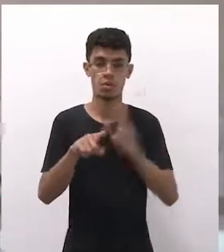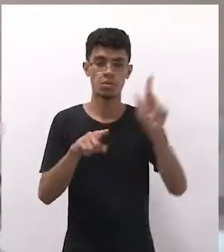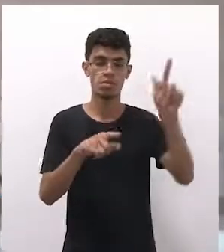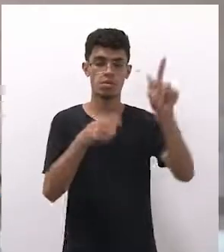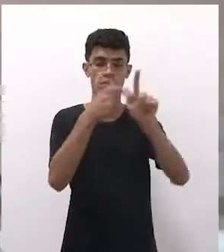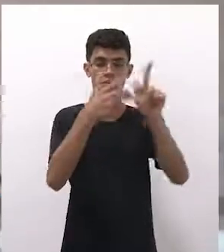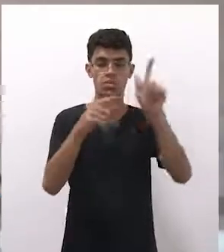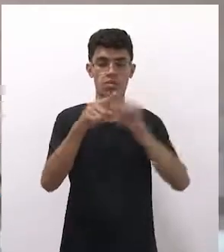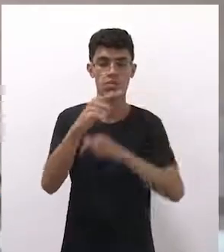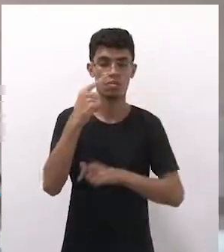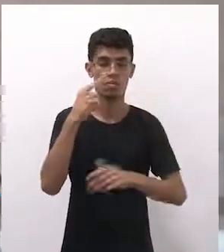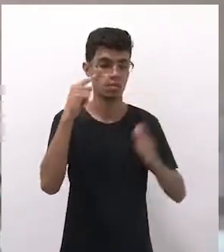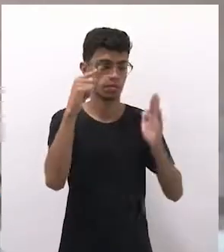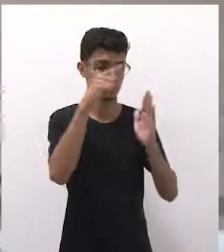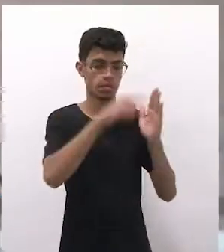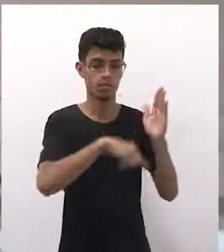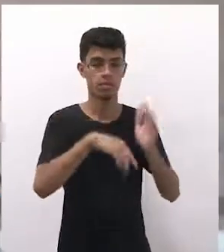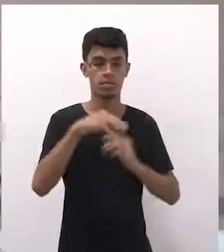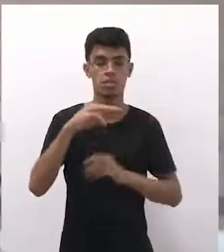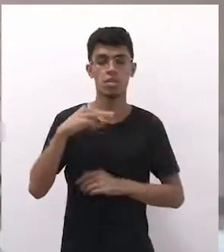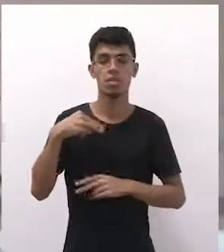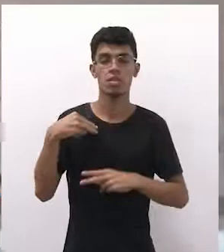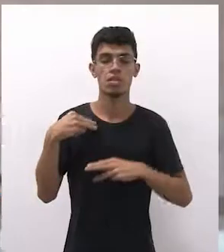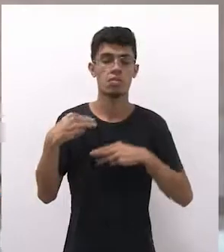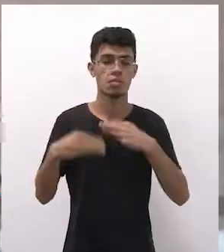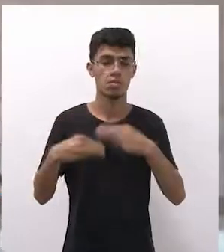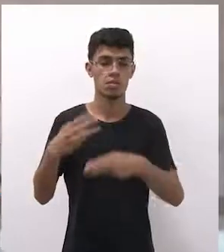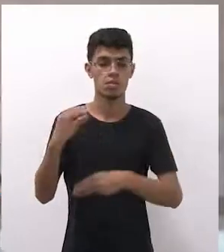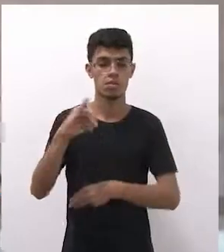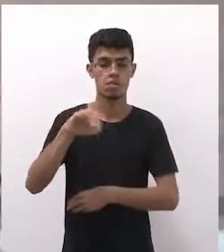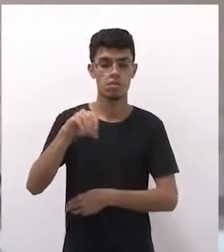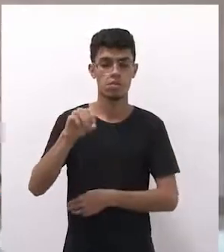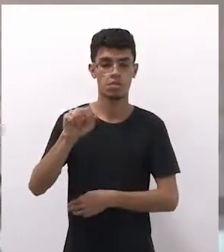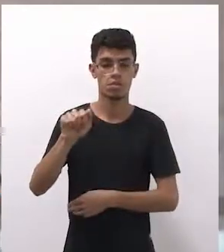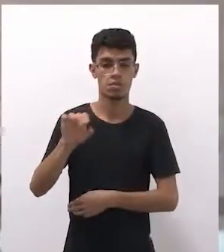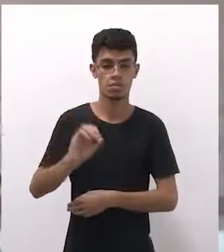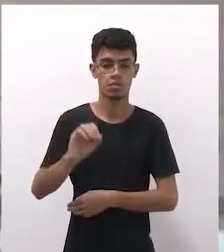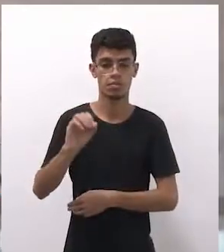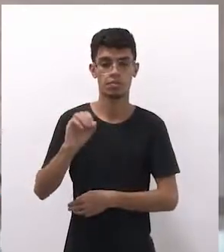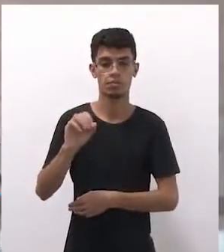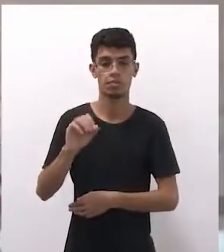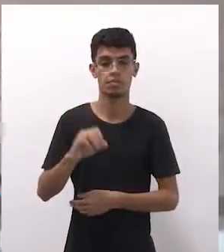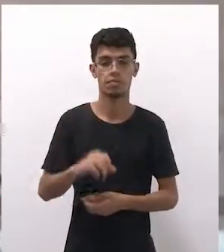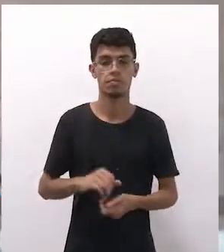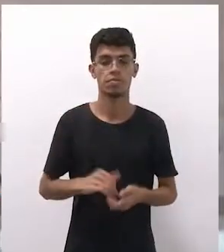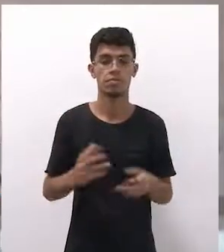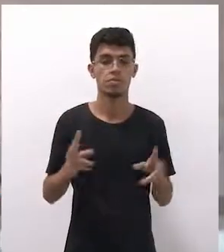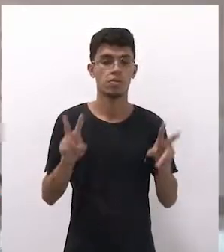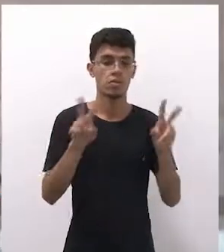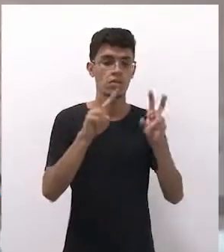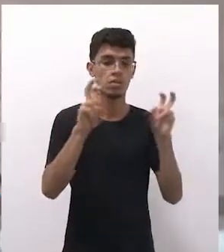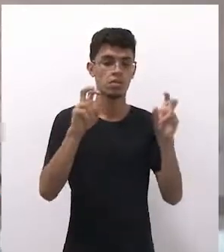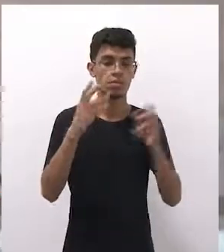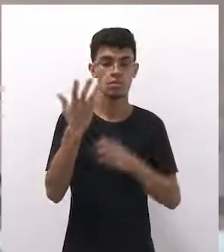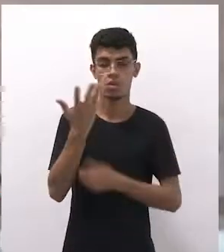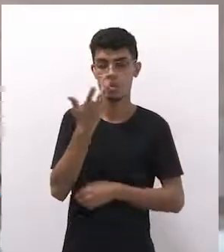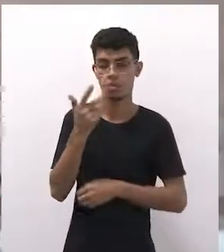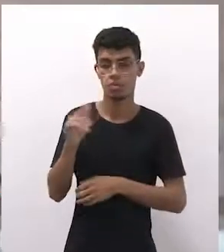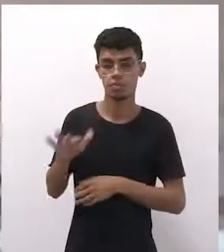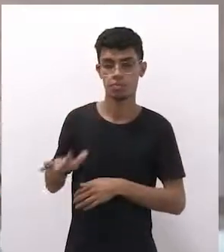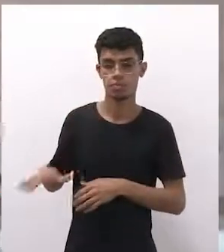ver, do ministro João Orestes Dallazen sobre o trabalho infantil, que